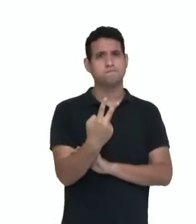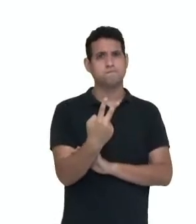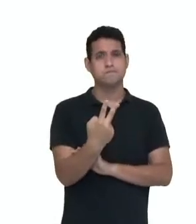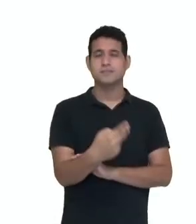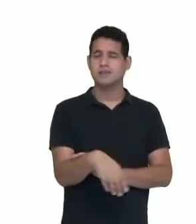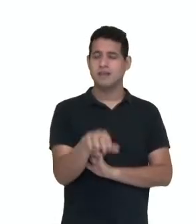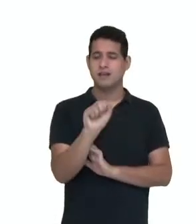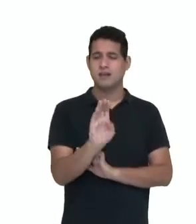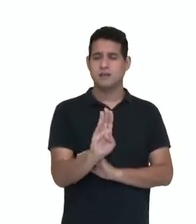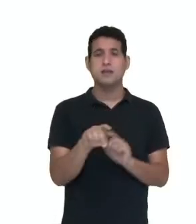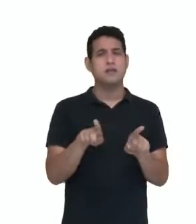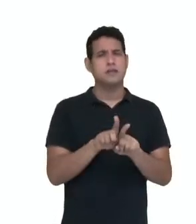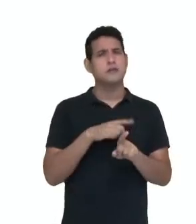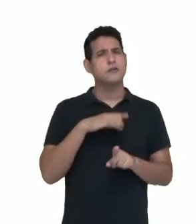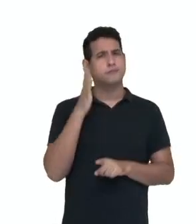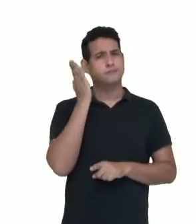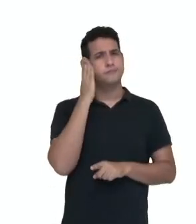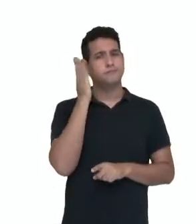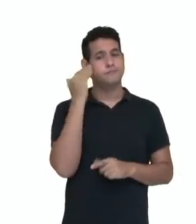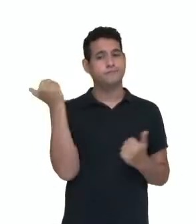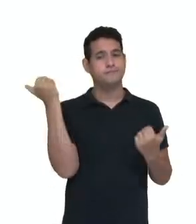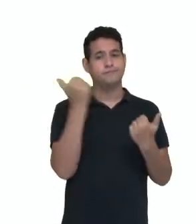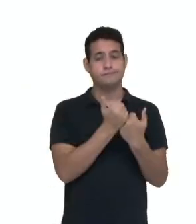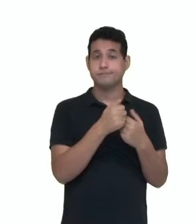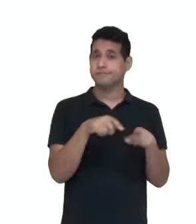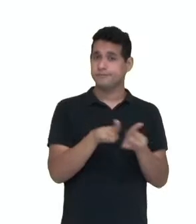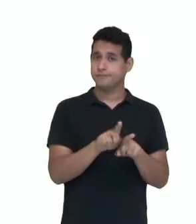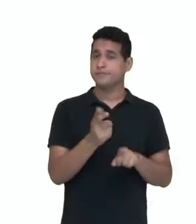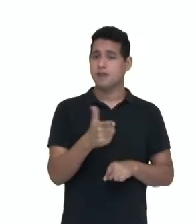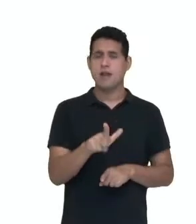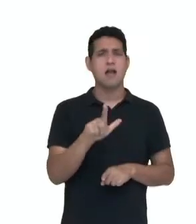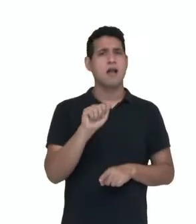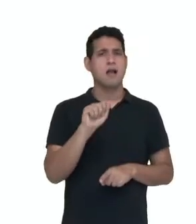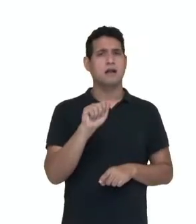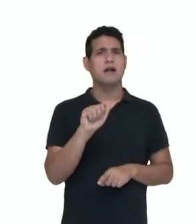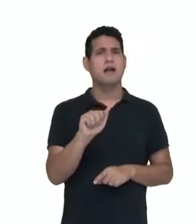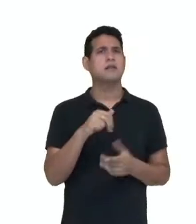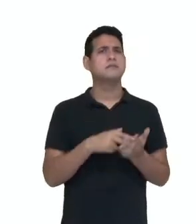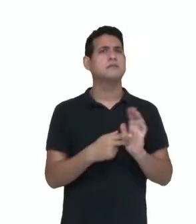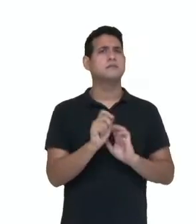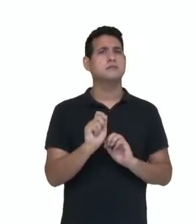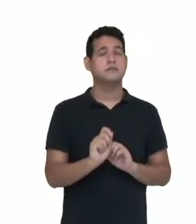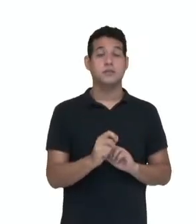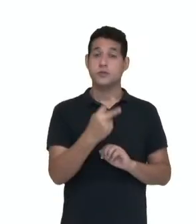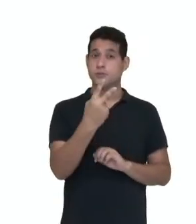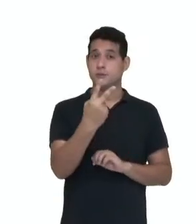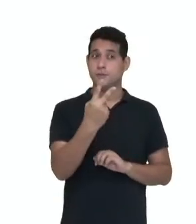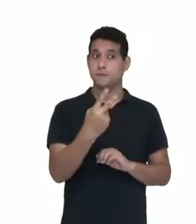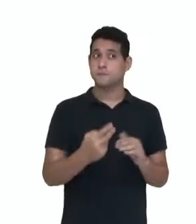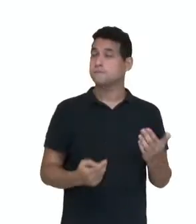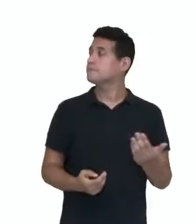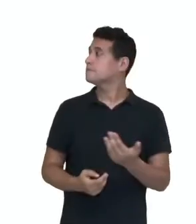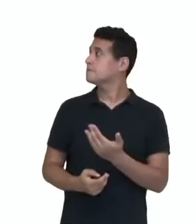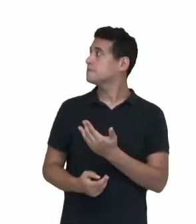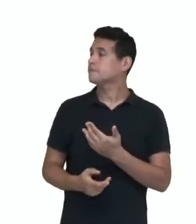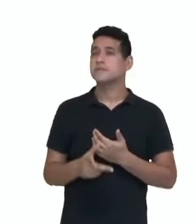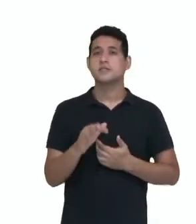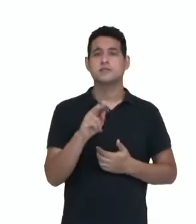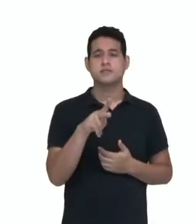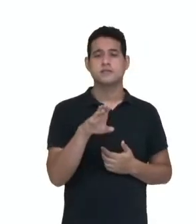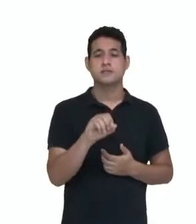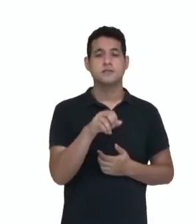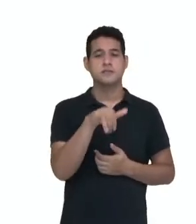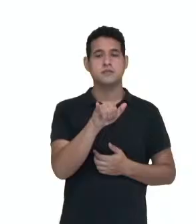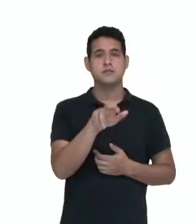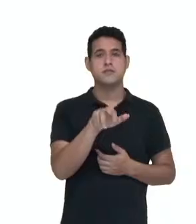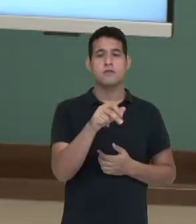com a e b? Se eu sei o b, eu substituo o b e consigo o a. Então, o a vai dar 2. Olha aqui, ó, a função y igual a